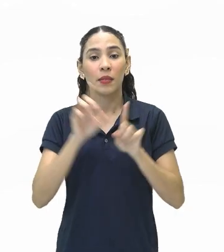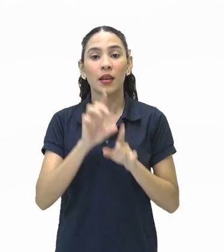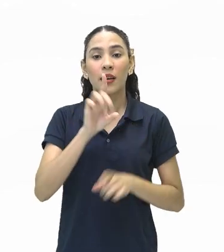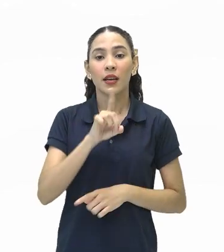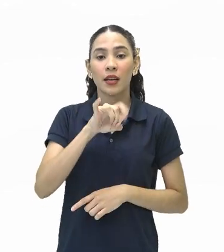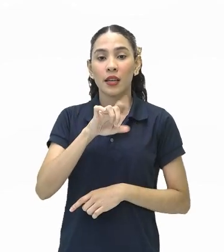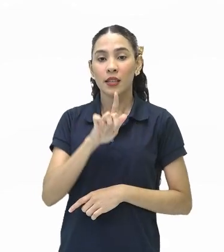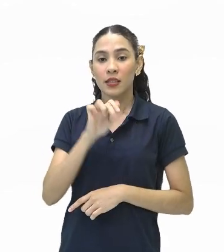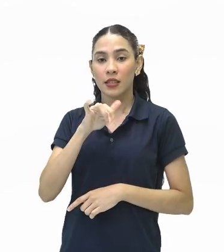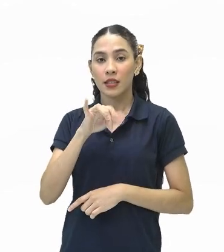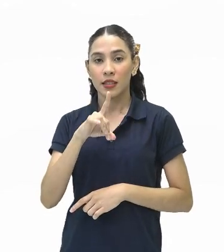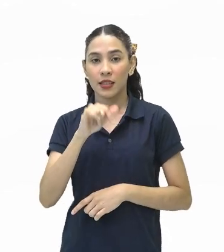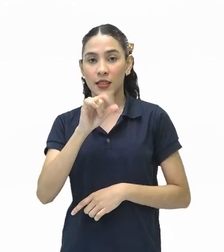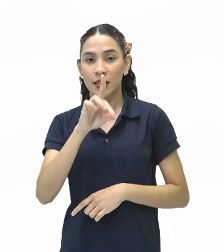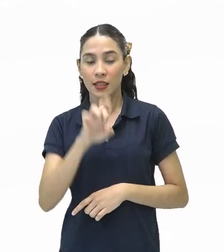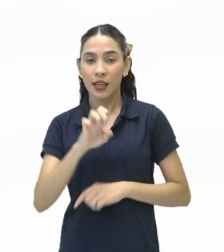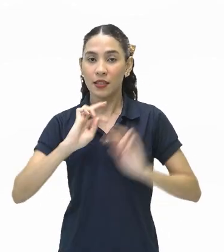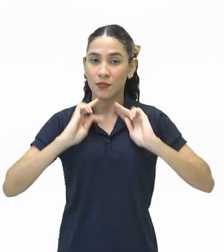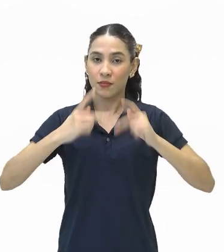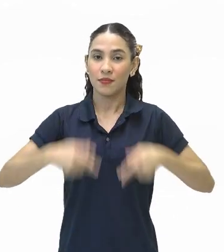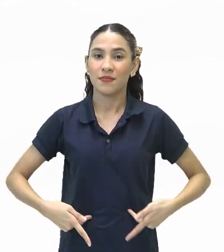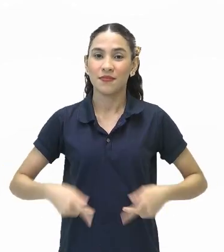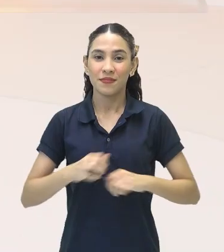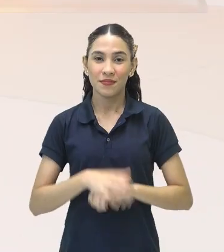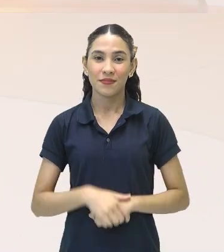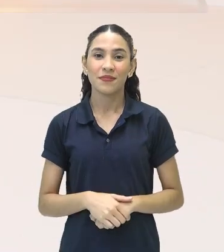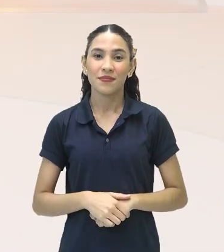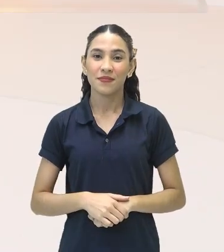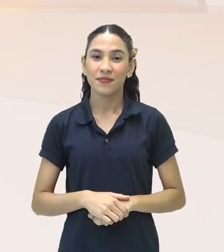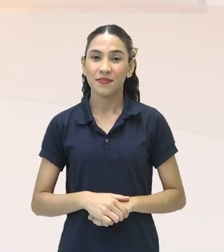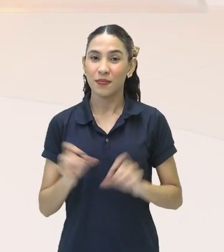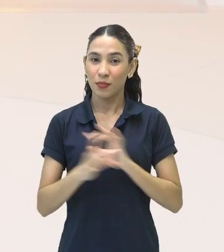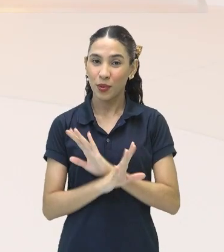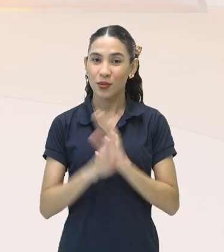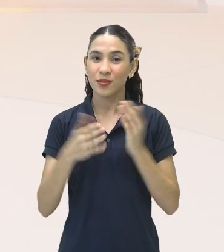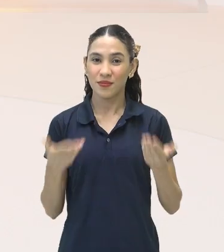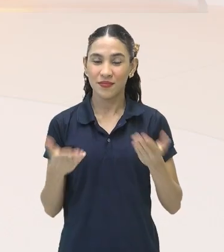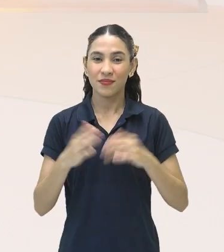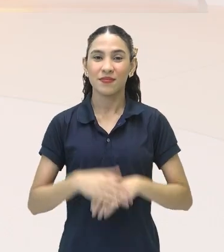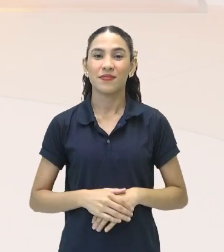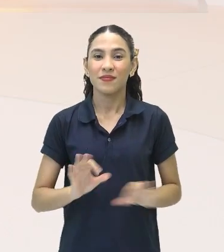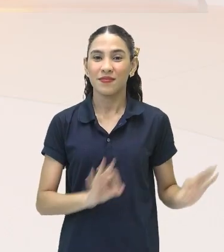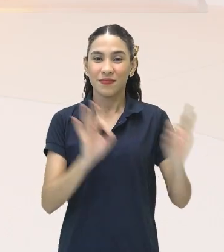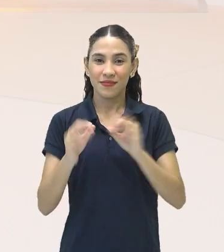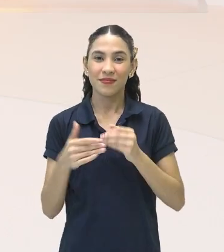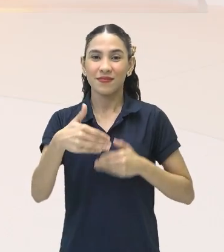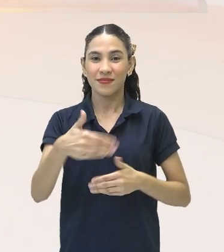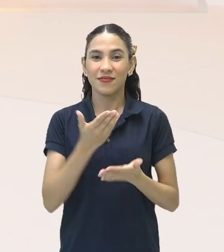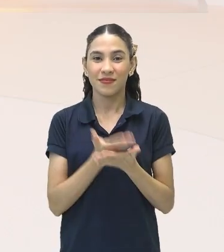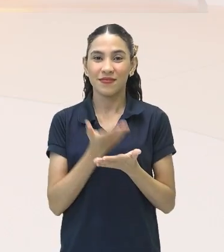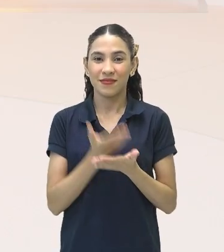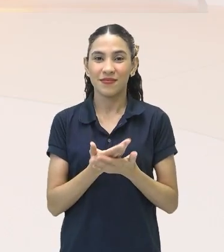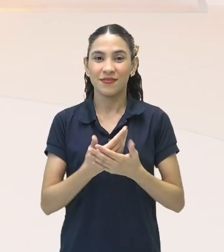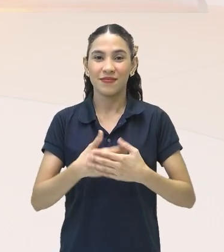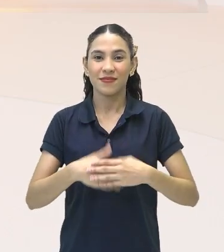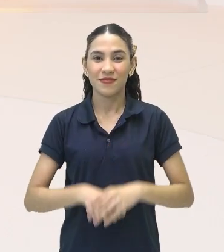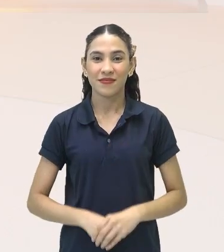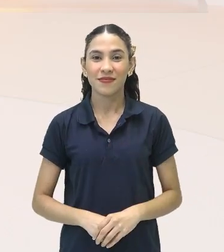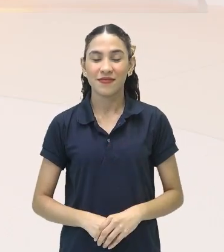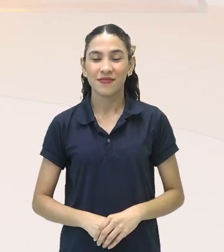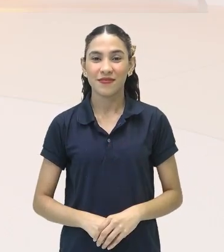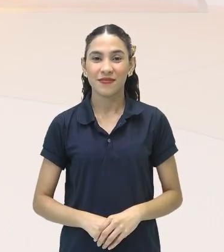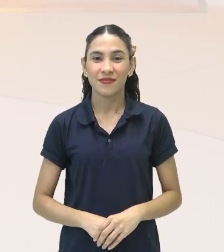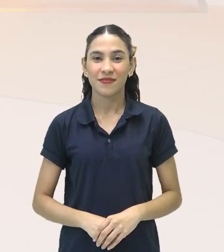da dignidade do ser humano. Preparados, então? Venham comigo e vamos à nossa